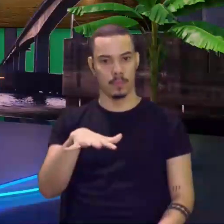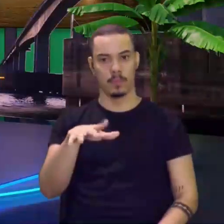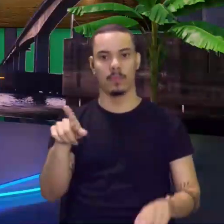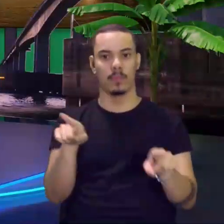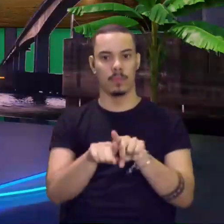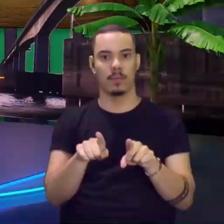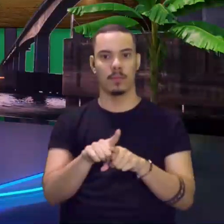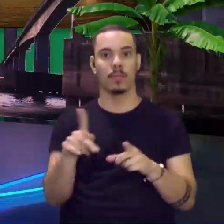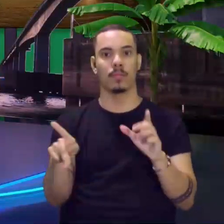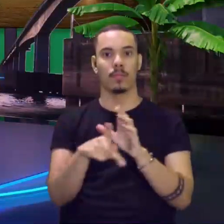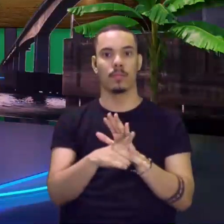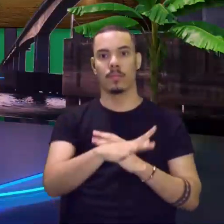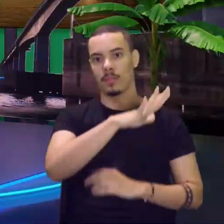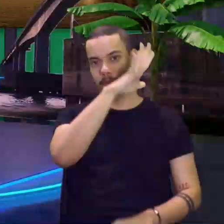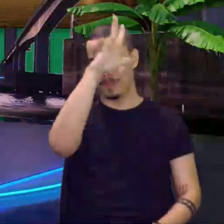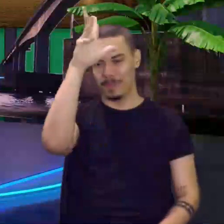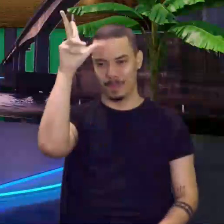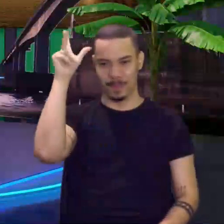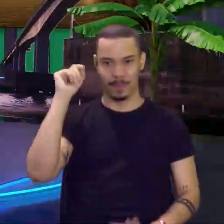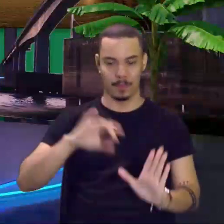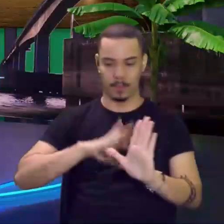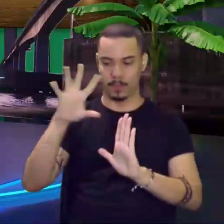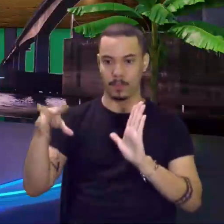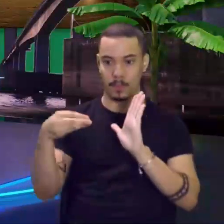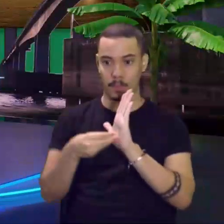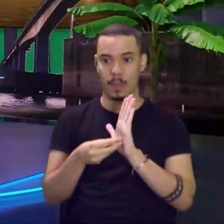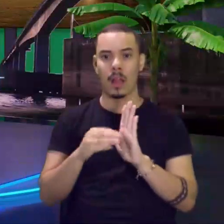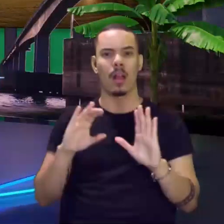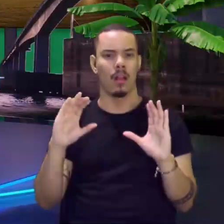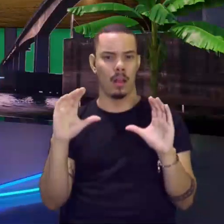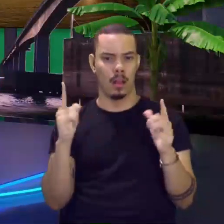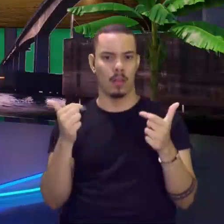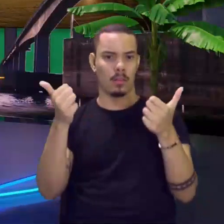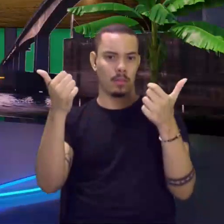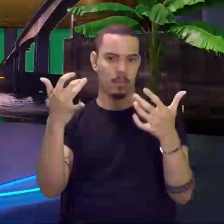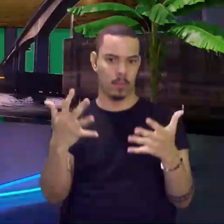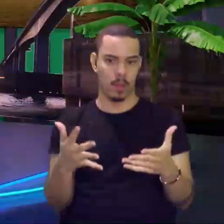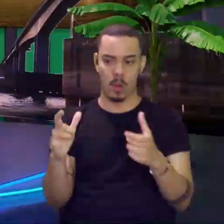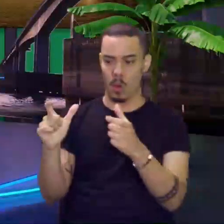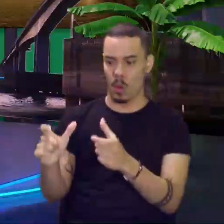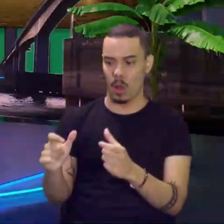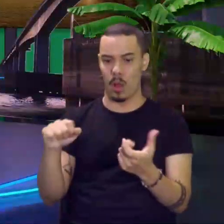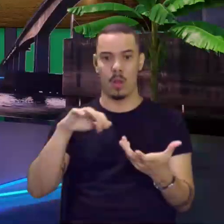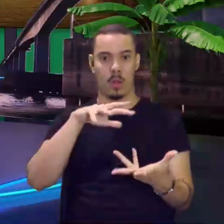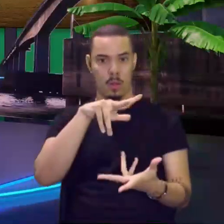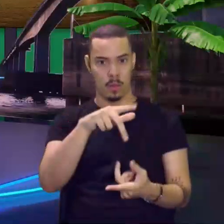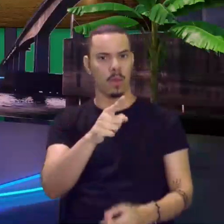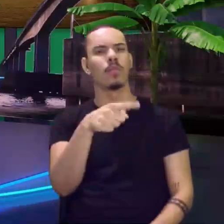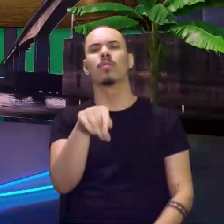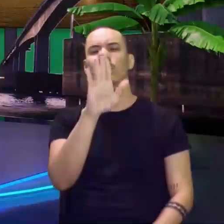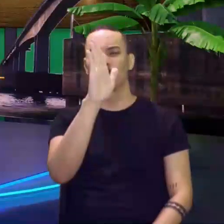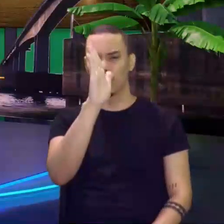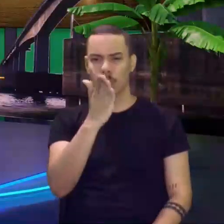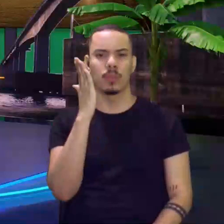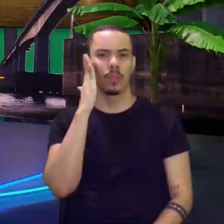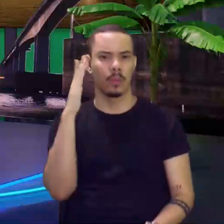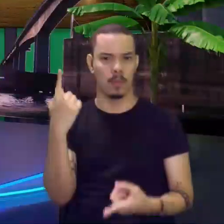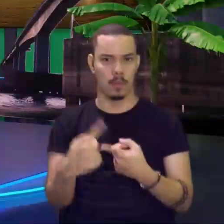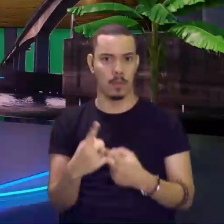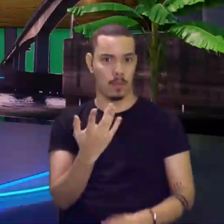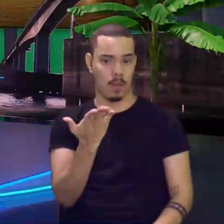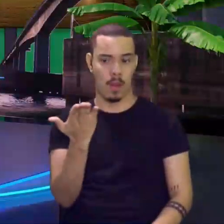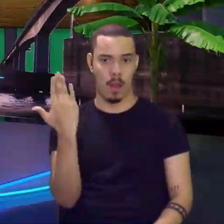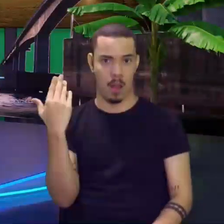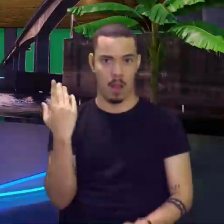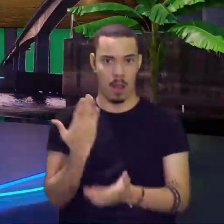região amazônica, certo? E claro, falando isso de local, global, local, eles já estão ligados, porque no primeiro encontro que